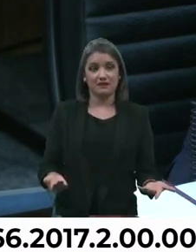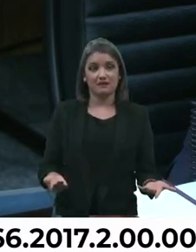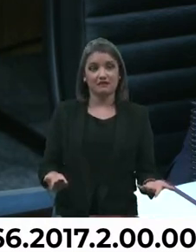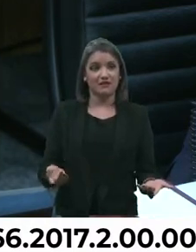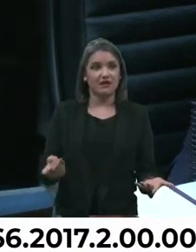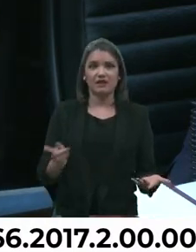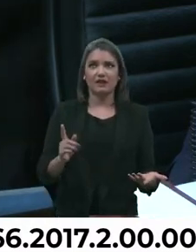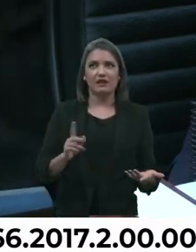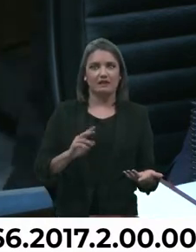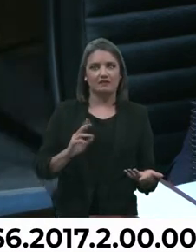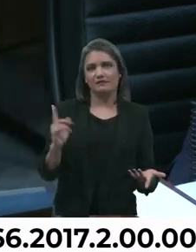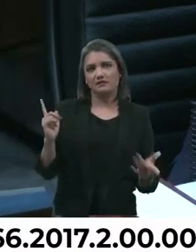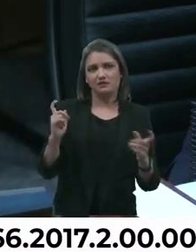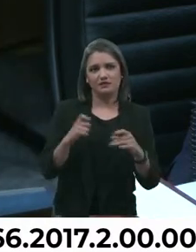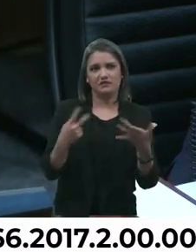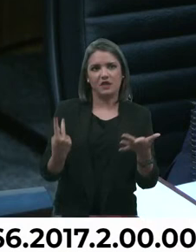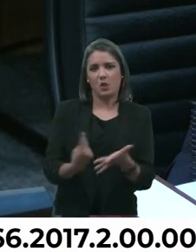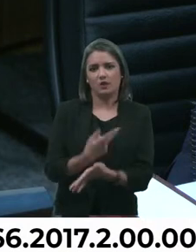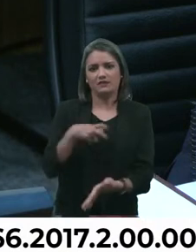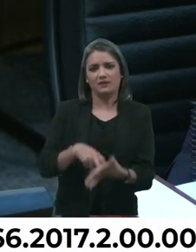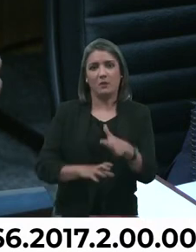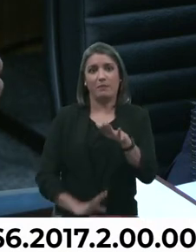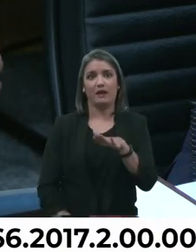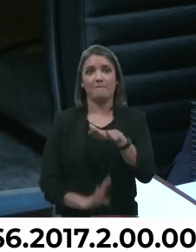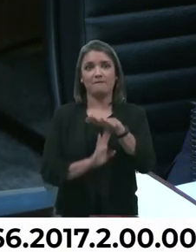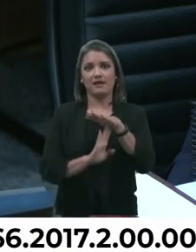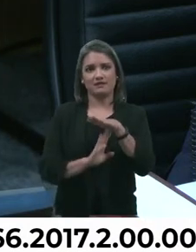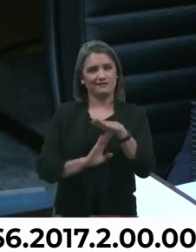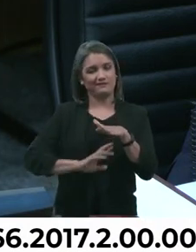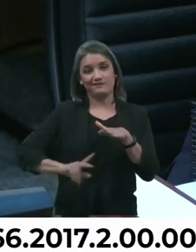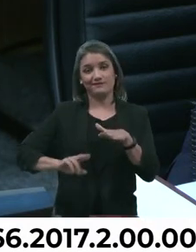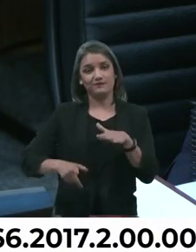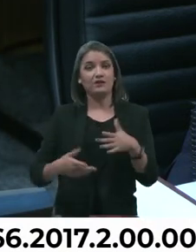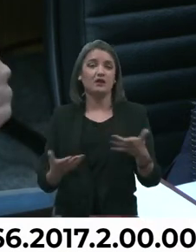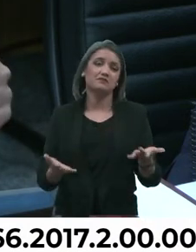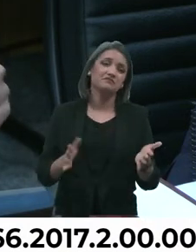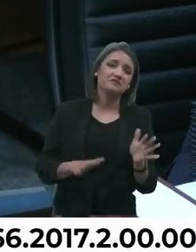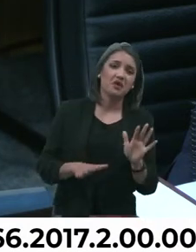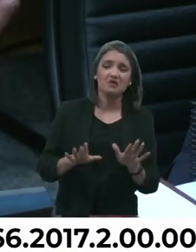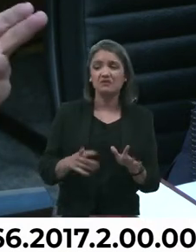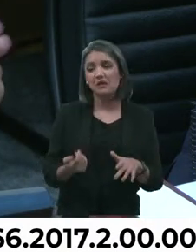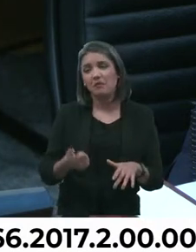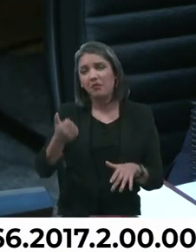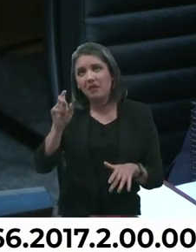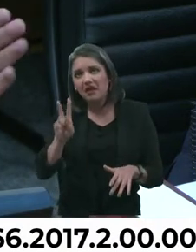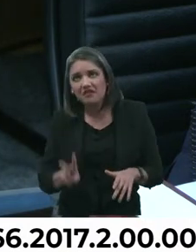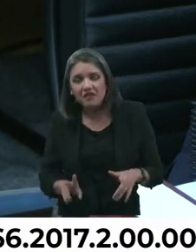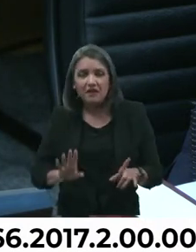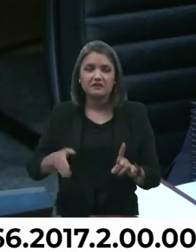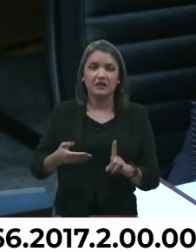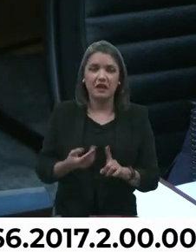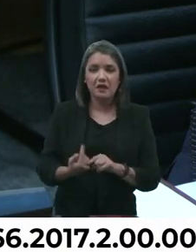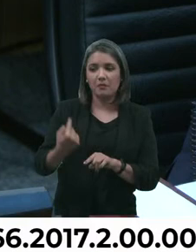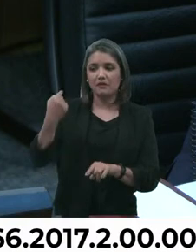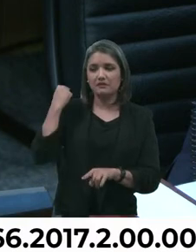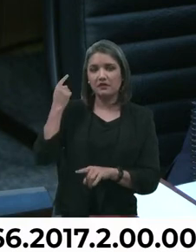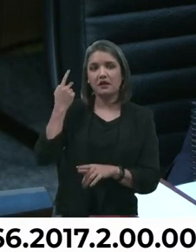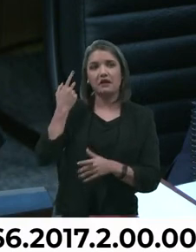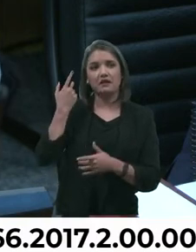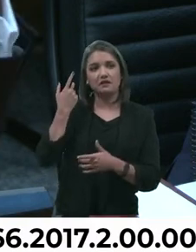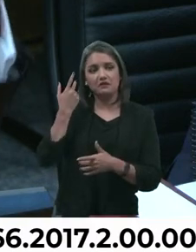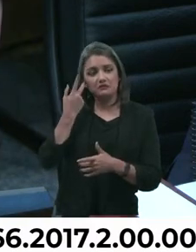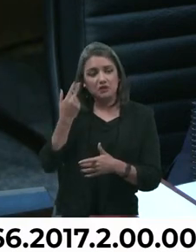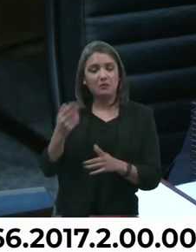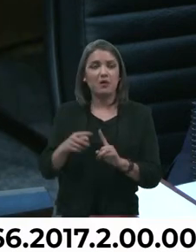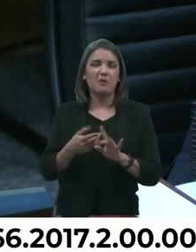teto, né? Na pena máxima prevista em lei. Provavelmente seria, como ele é réu primário, sem maus antecedentes, provavelmente seria uma pena